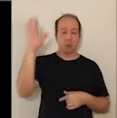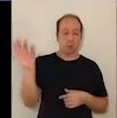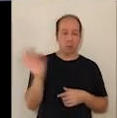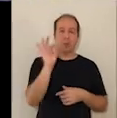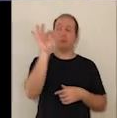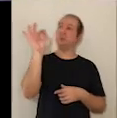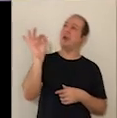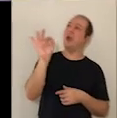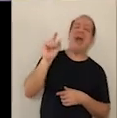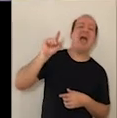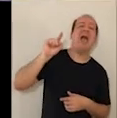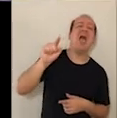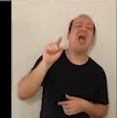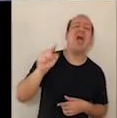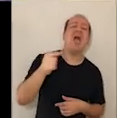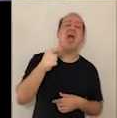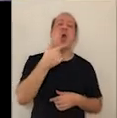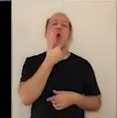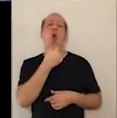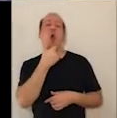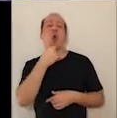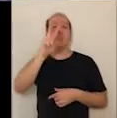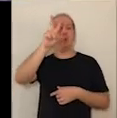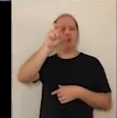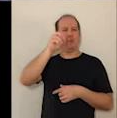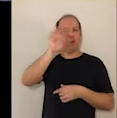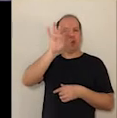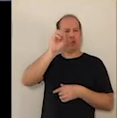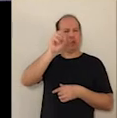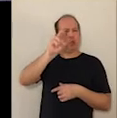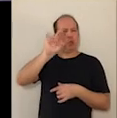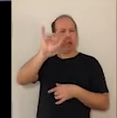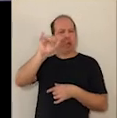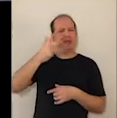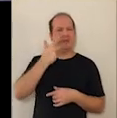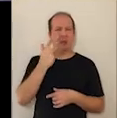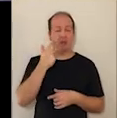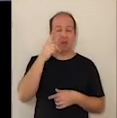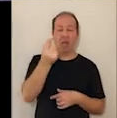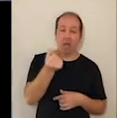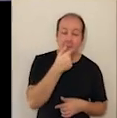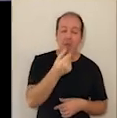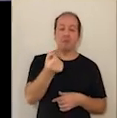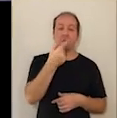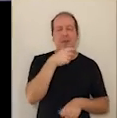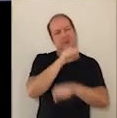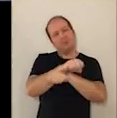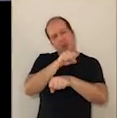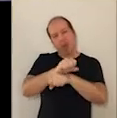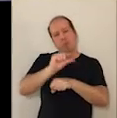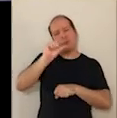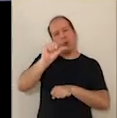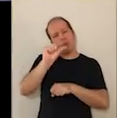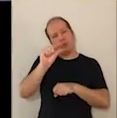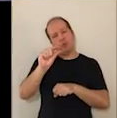Mosca voltando. É o senhor Voltori, o notário. Disse-lhe que o senhor estava tomando remédio e que ele teria de esperar um